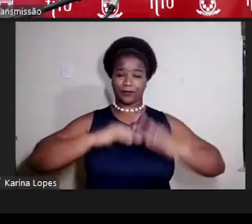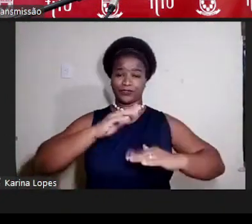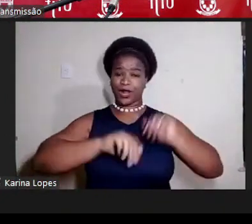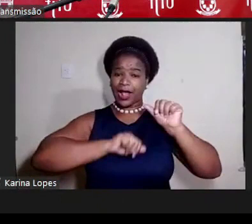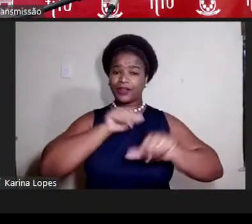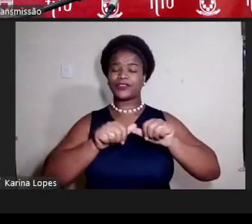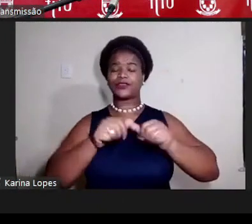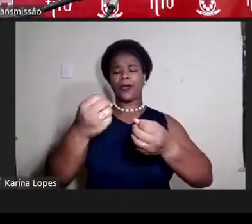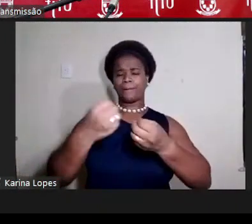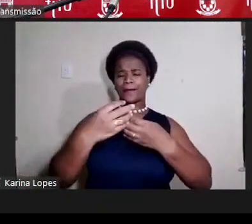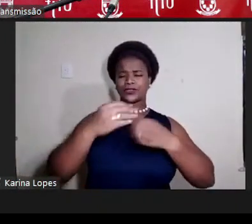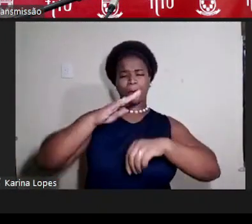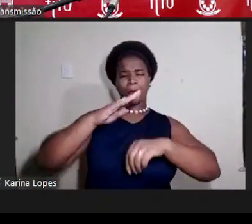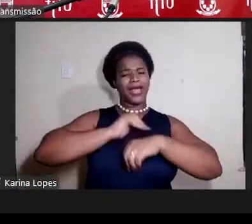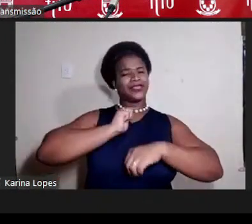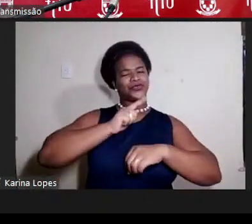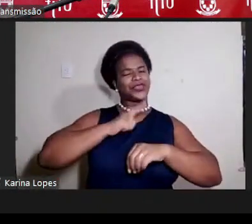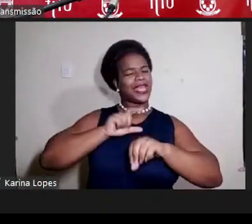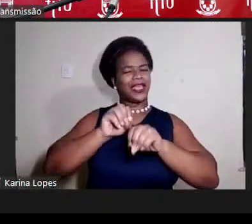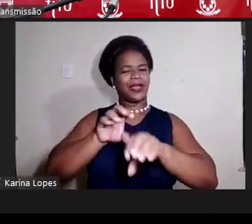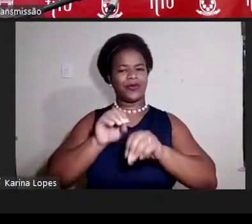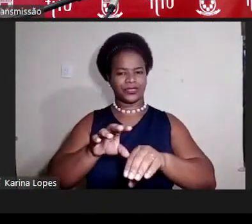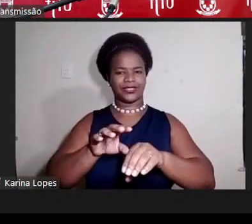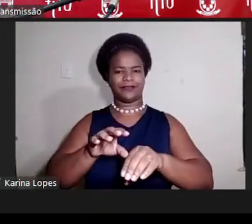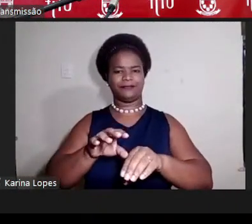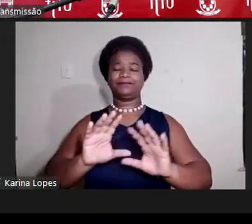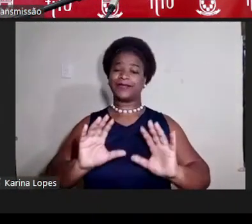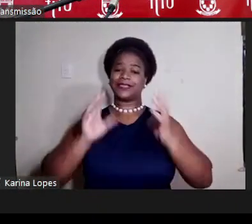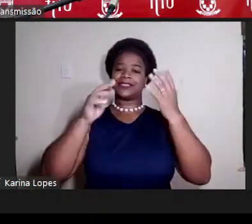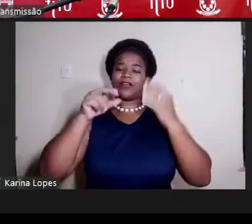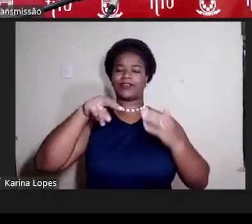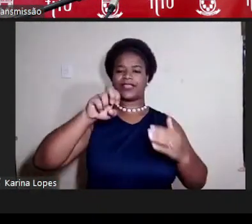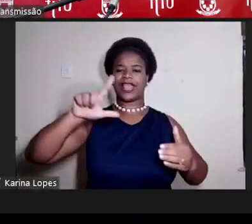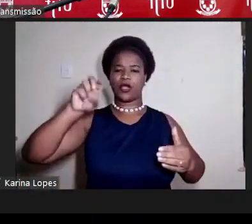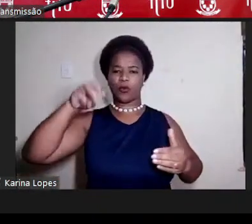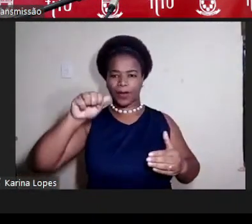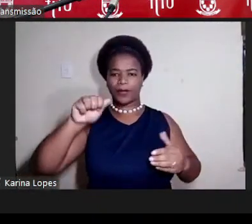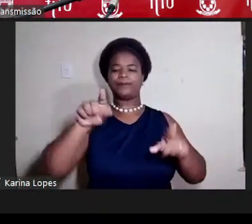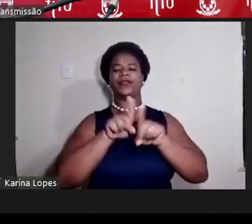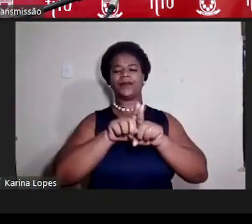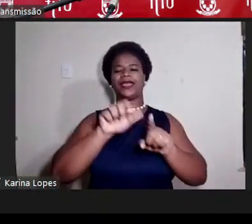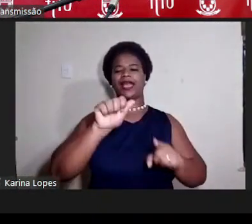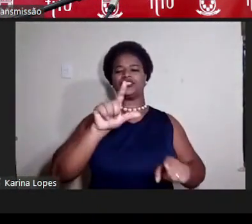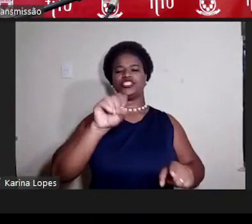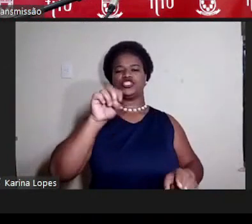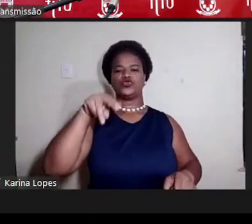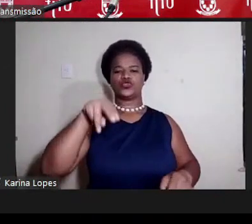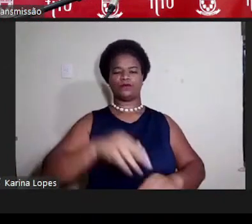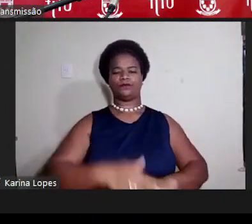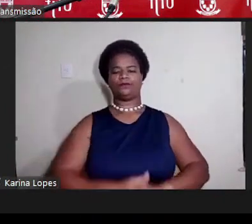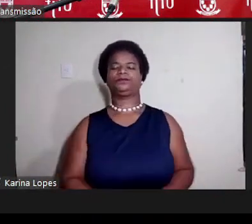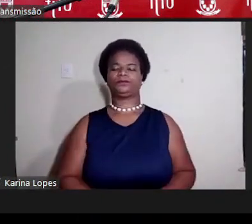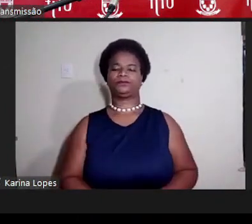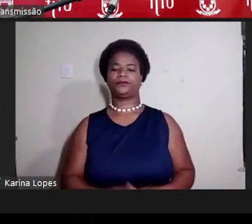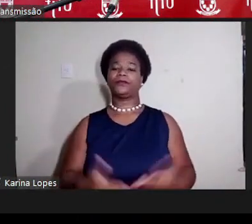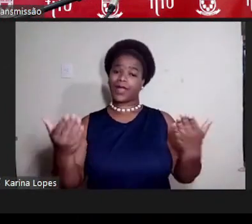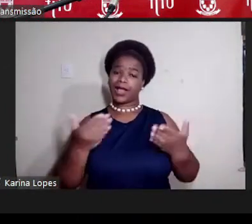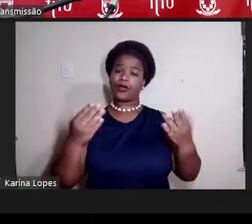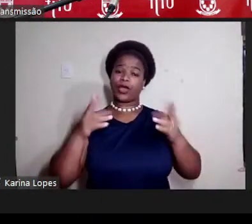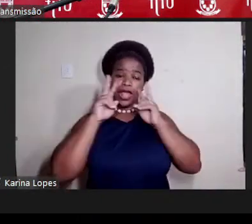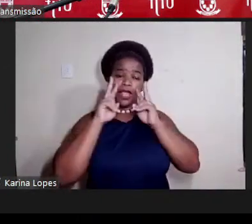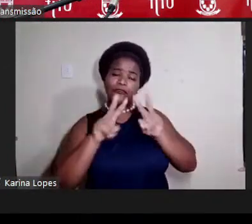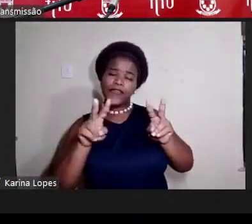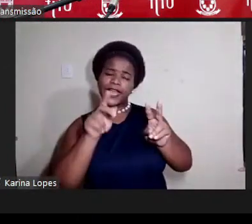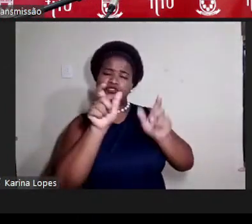que eu ensinei. Salve Nelma Frois e Adilson Zappa. Vejo entre os indicados